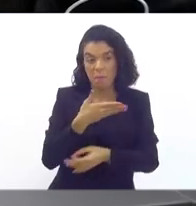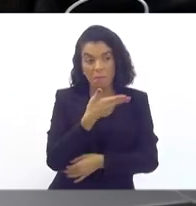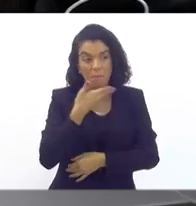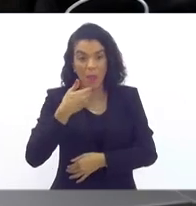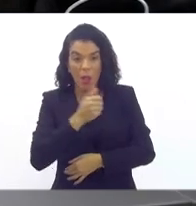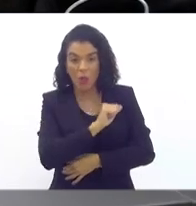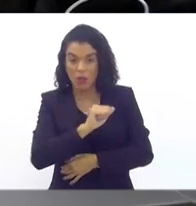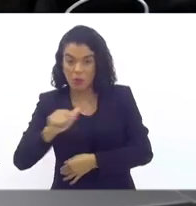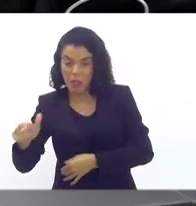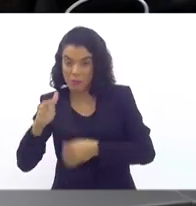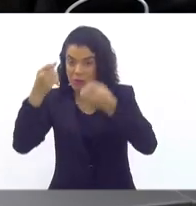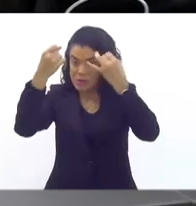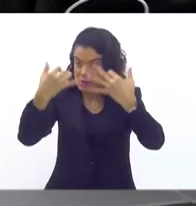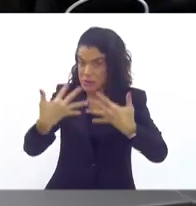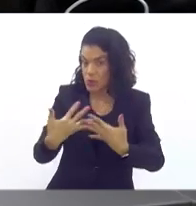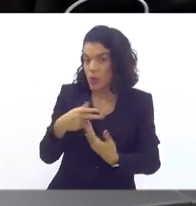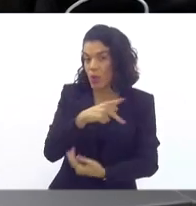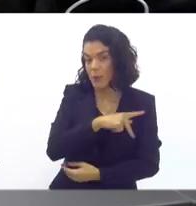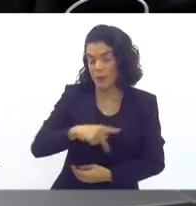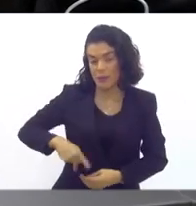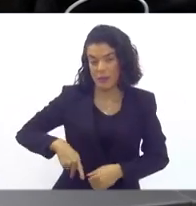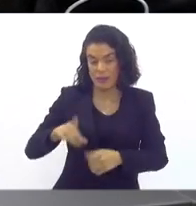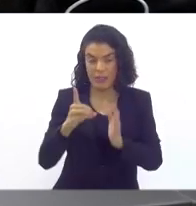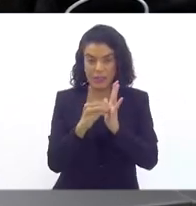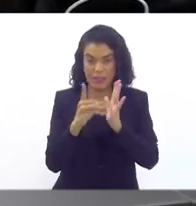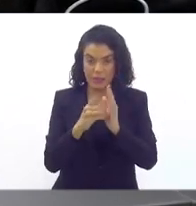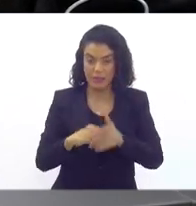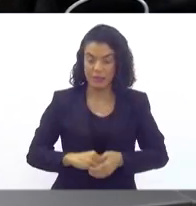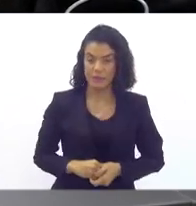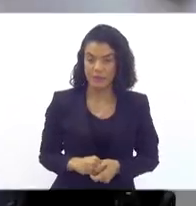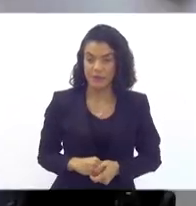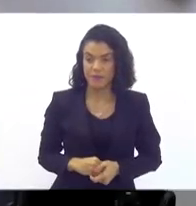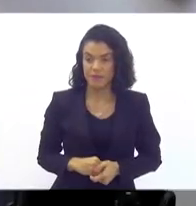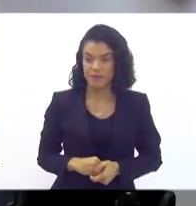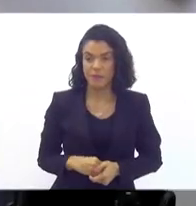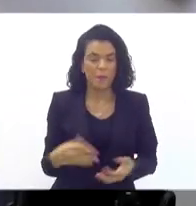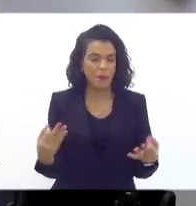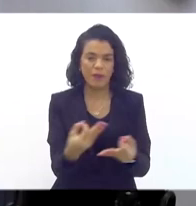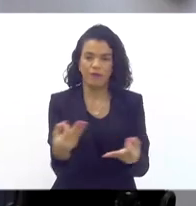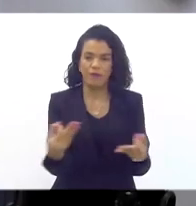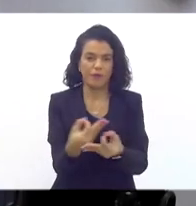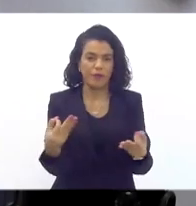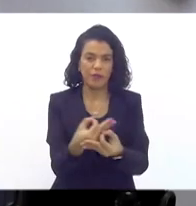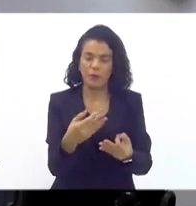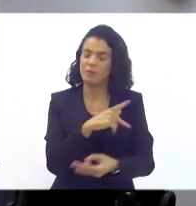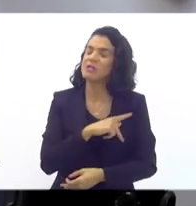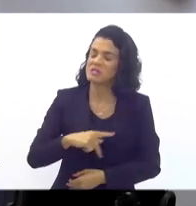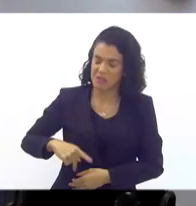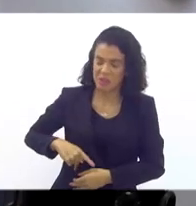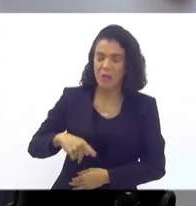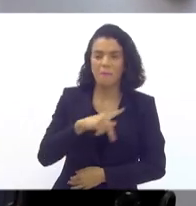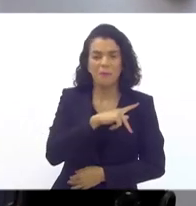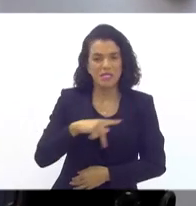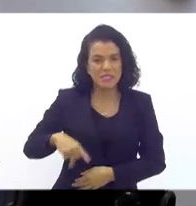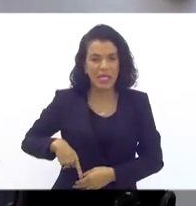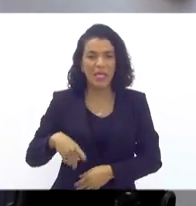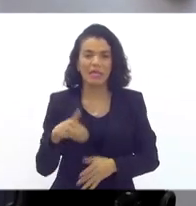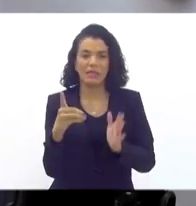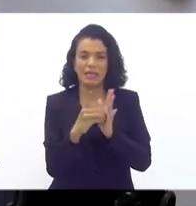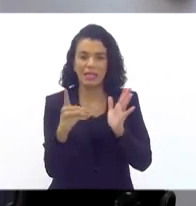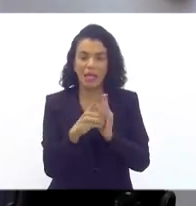para esclarecer isso aí que o que o presidente vai ficar perfeito realmente o presidente do Detran segundo de ninguém